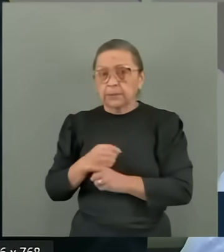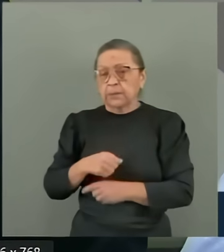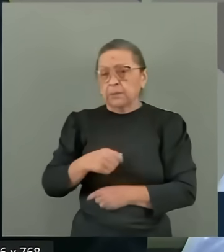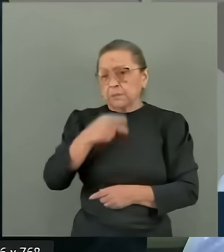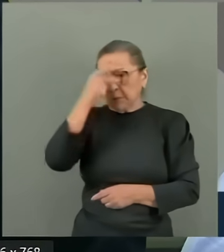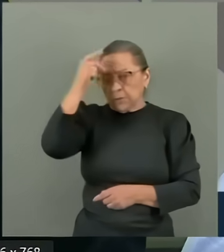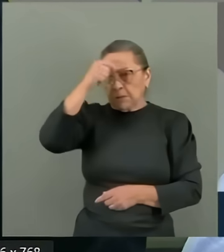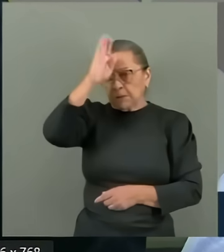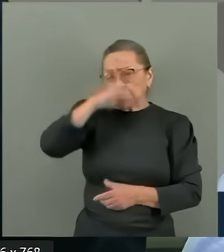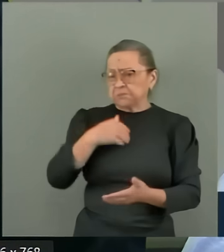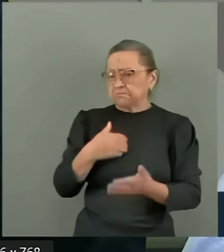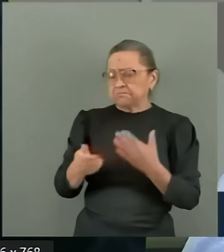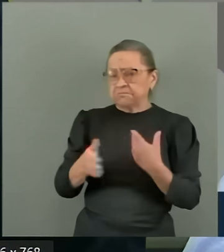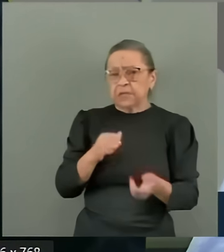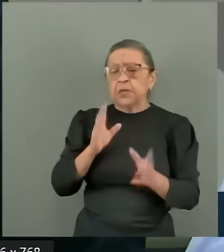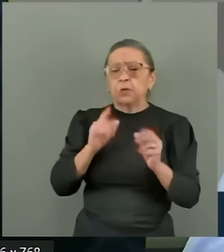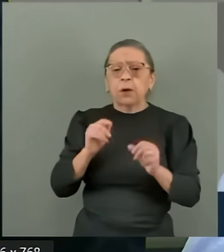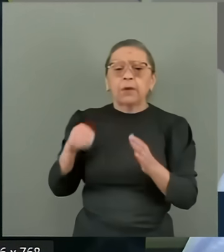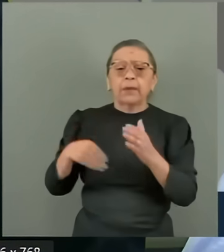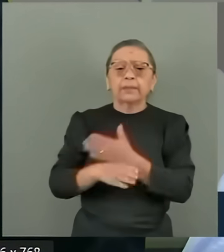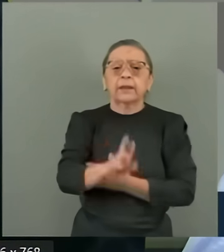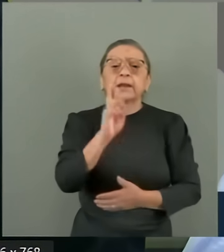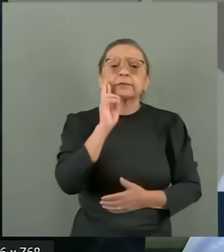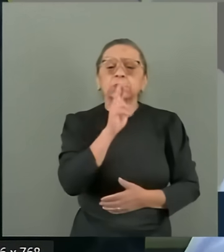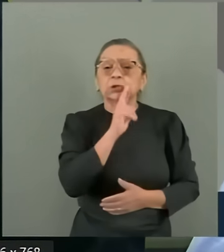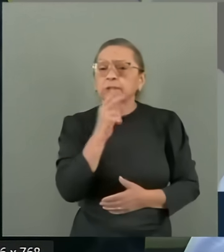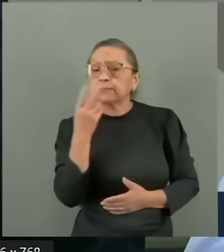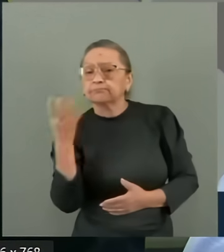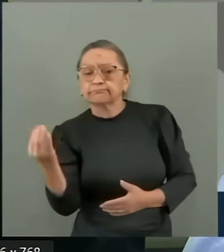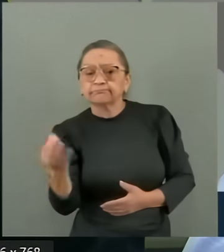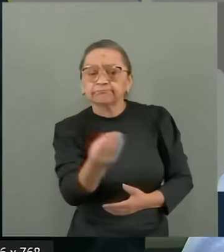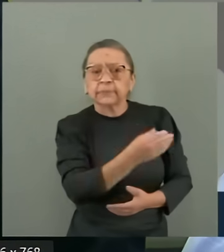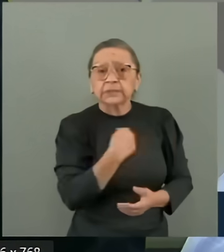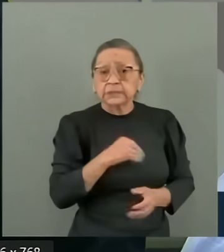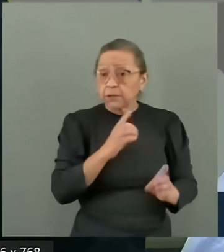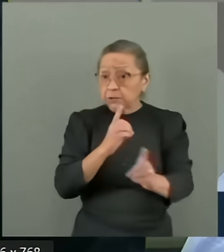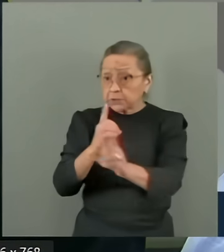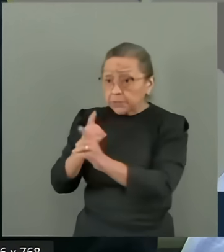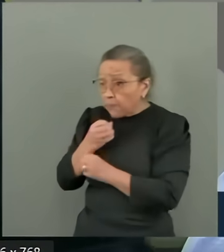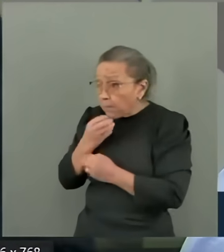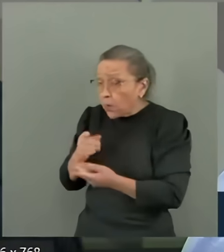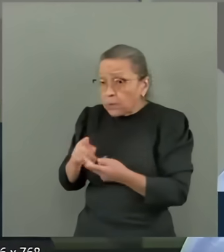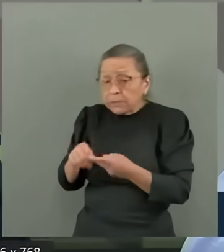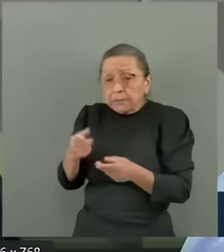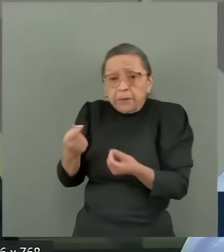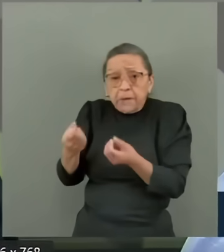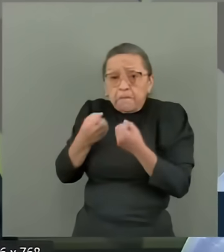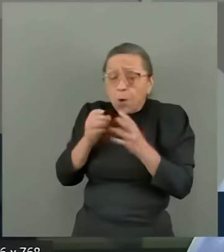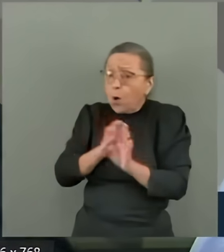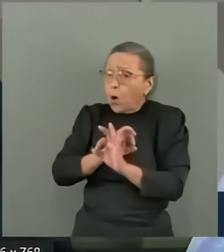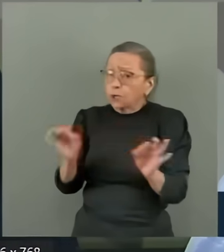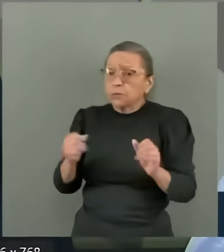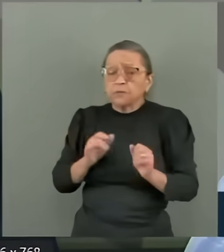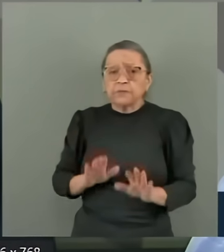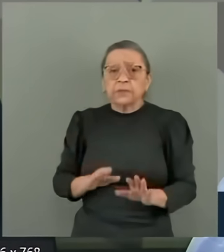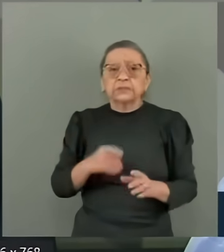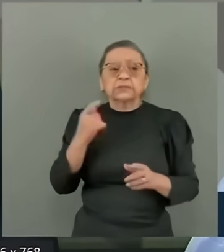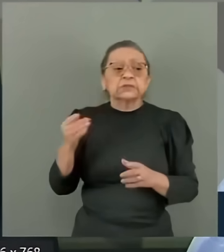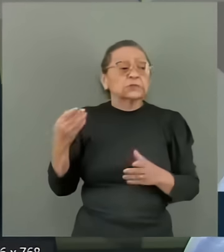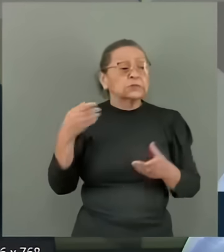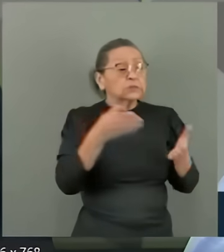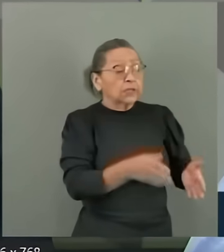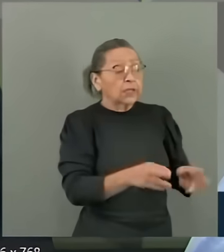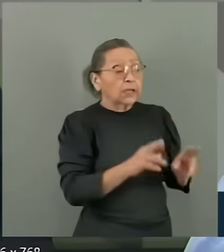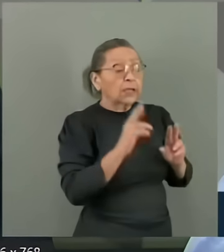faz se tem. É igual você chegar num restaurante e ele está cheio. Se o atendimento for bom e o preço bom, ótimo. Você chega no restaurante, às vezes ele